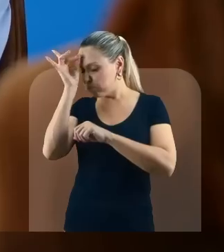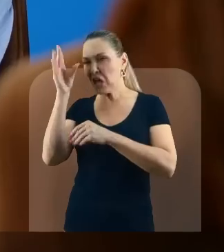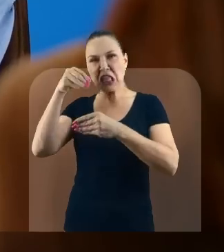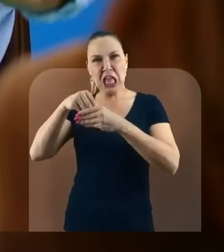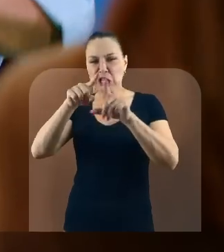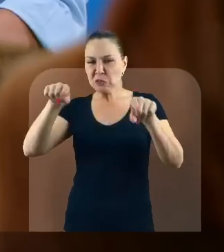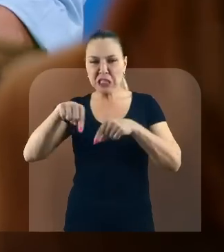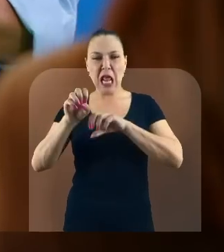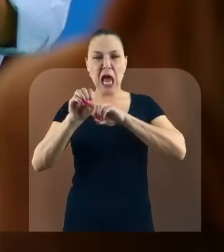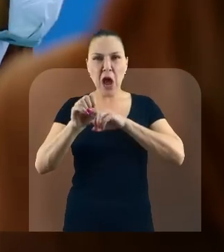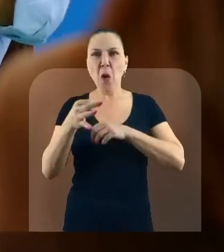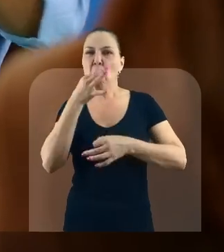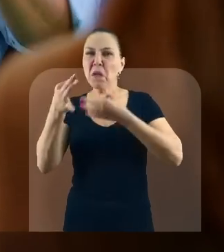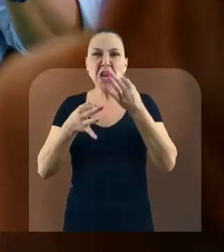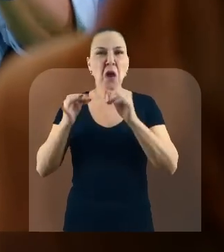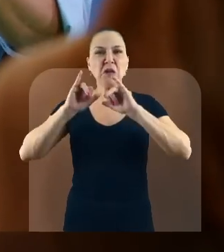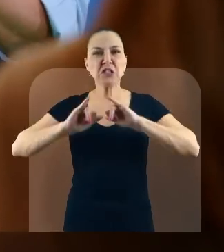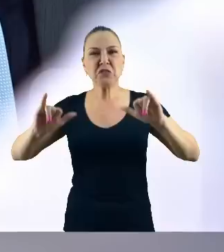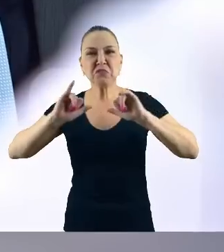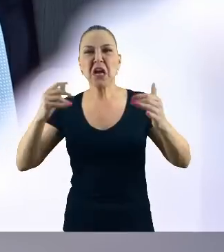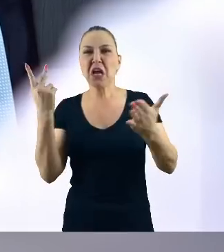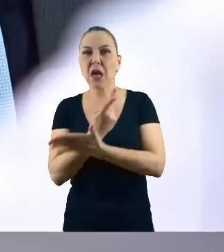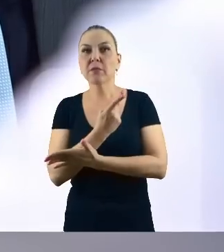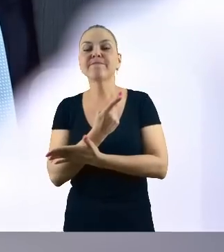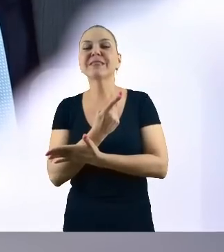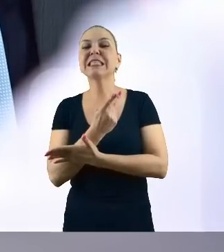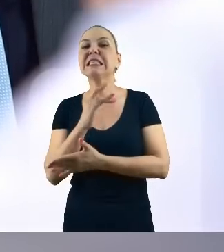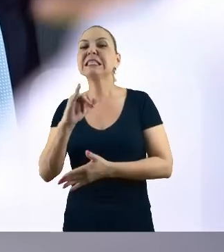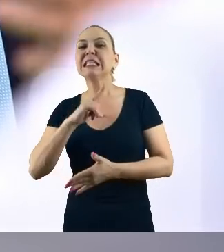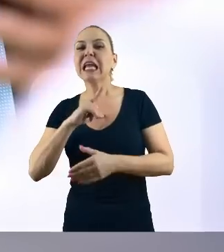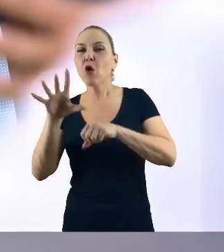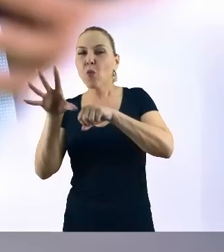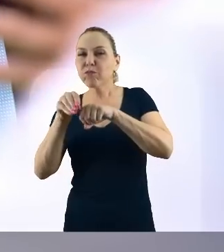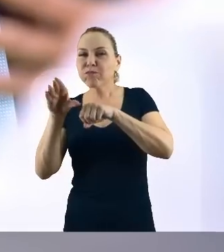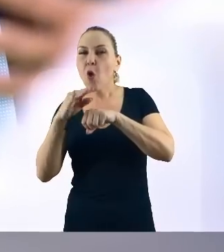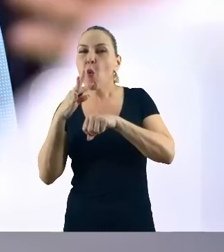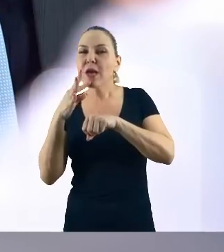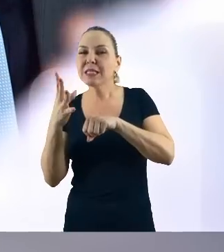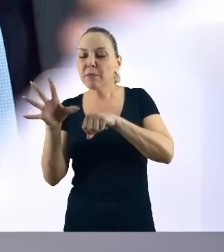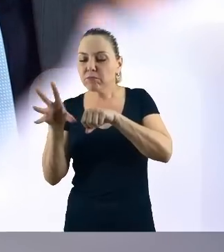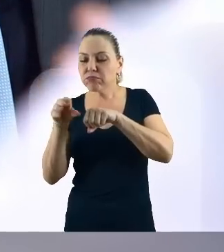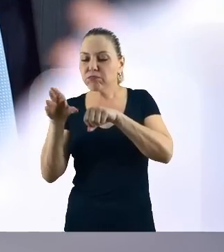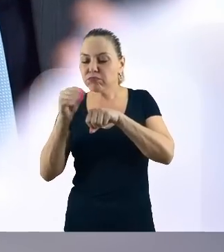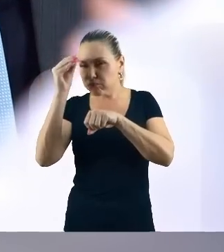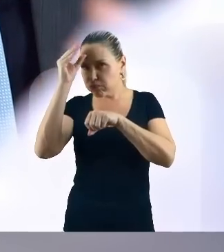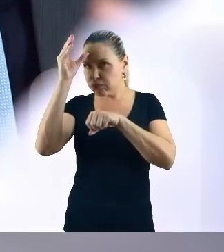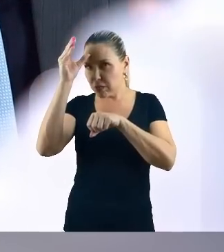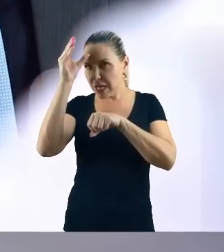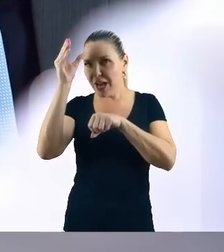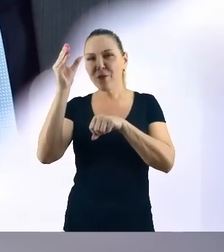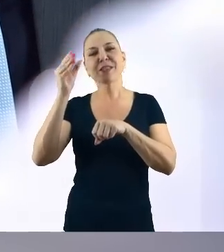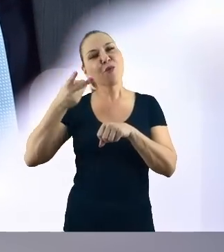com opiniões, ou seja com propaganda de qualquer coisa, você tem o conhecimento do que é importante para você e você vai continuar a fazer aquilo